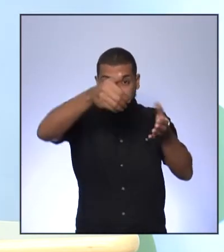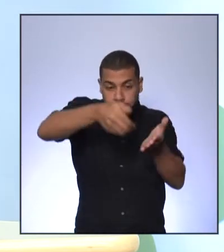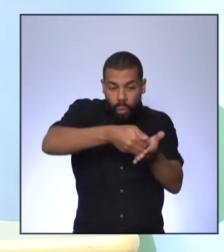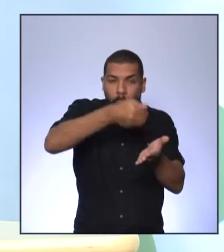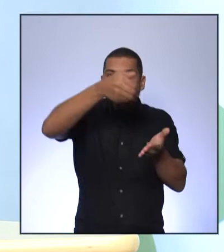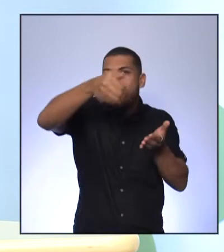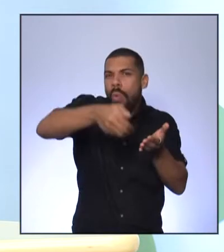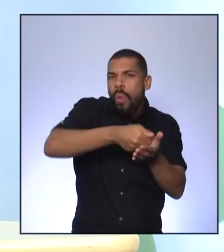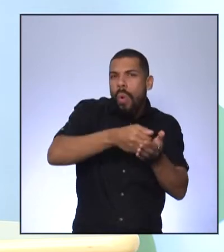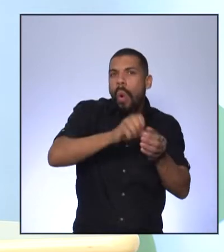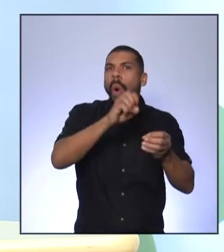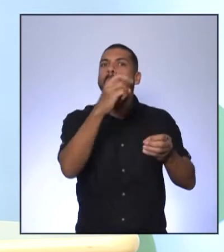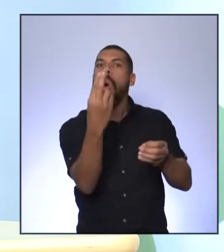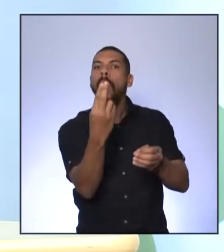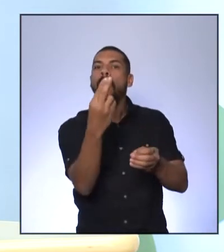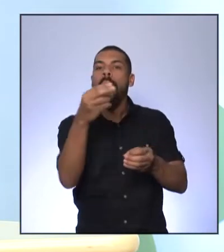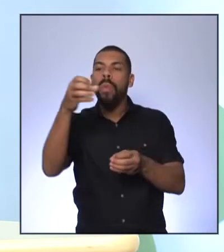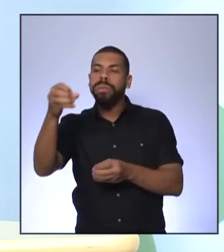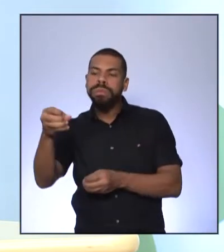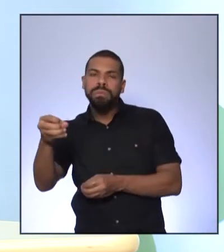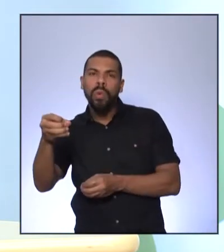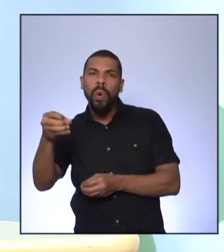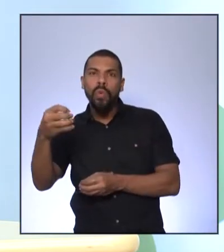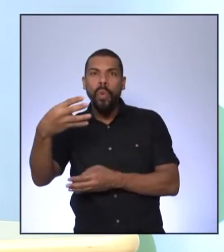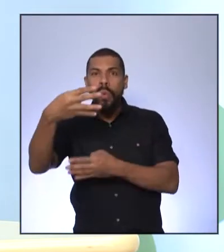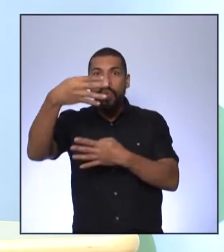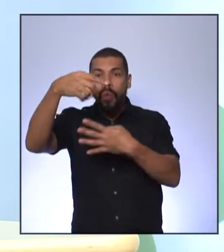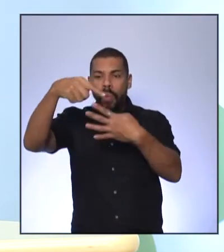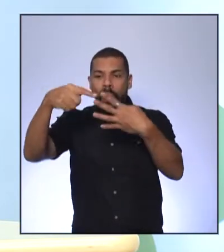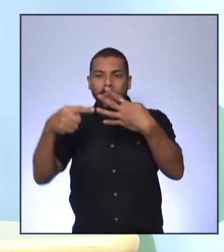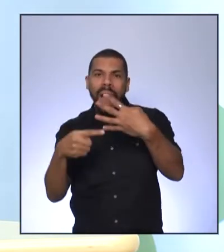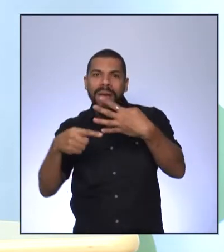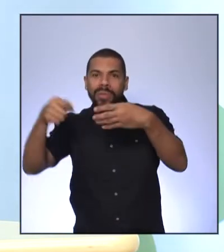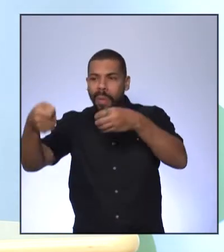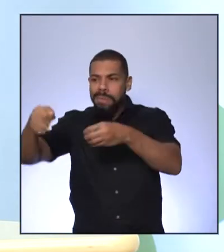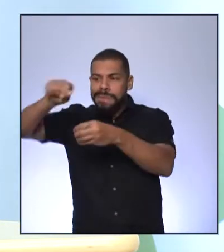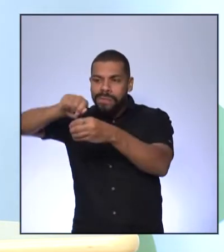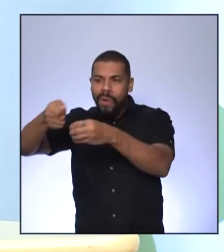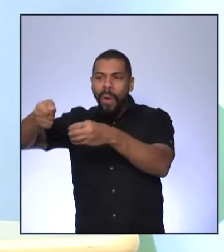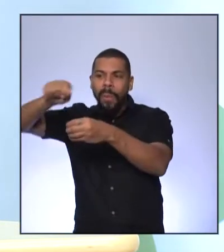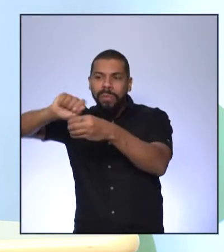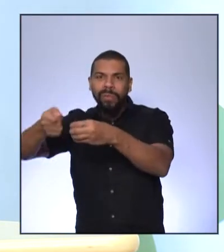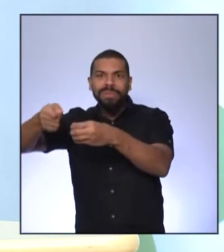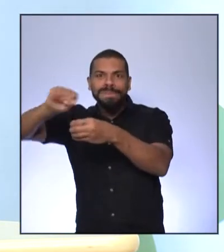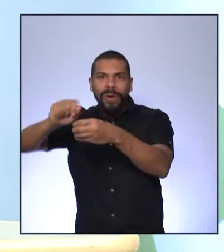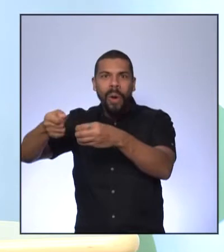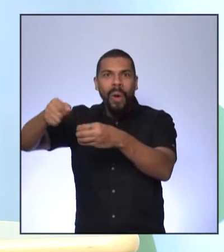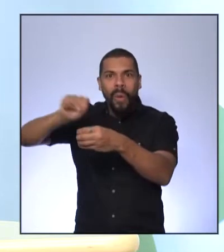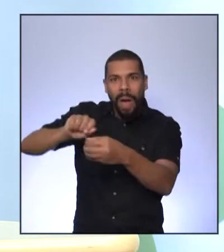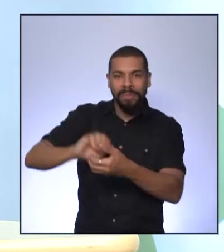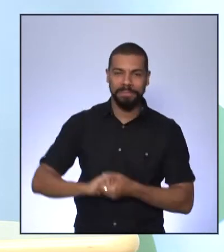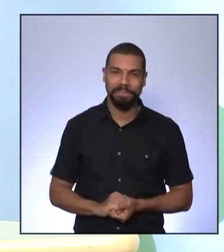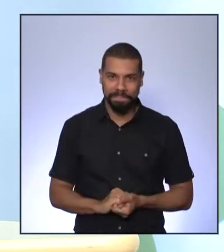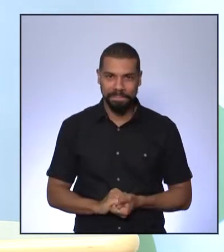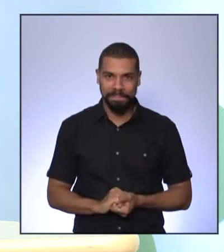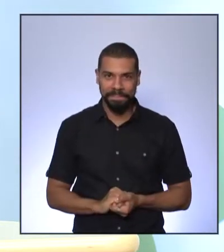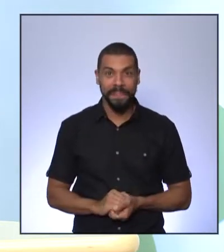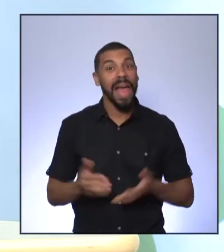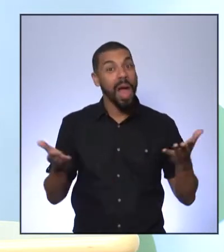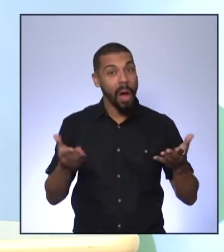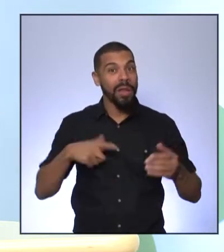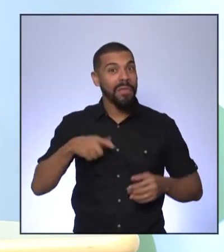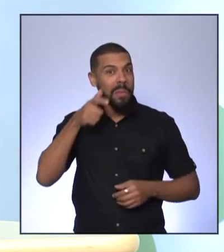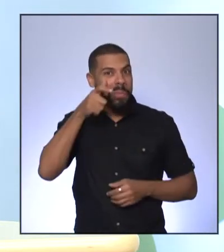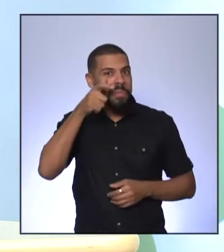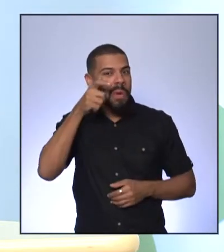2 colheres, ou o número 2, que eram com 4 colheres? O número 2 com 4 colheres. Agora, a gente vai comprovar isso